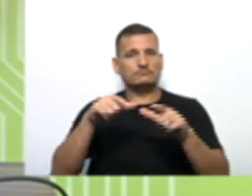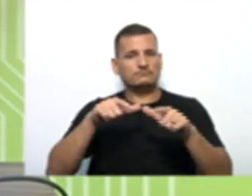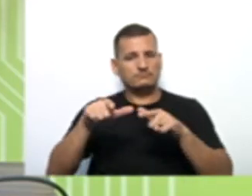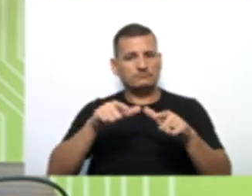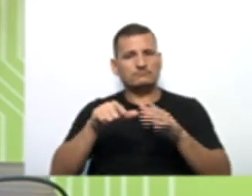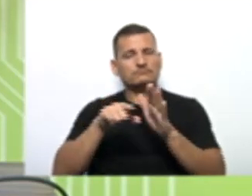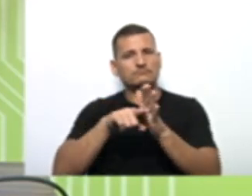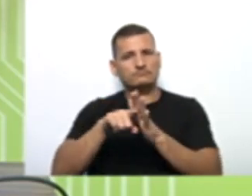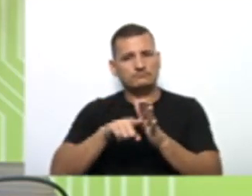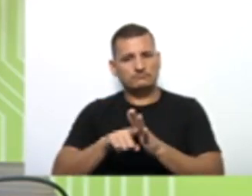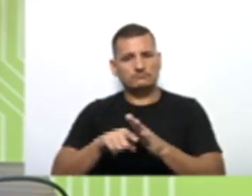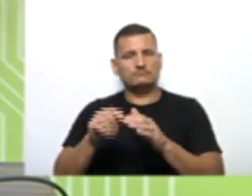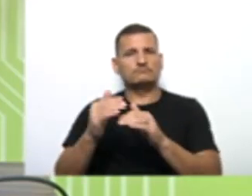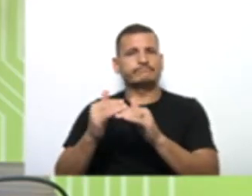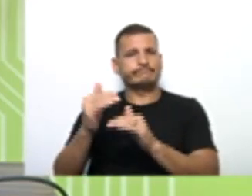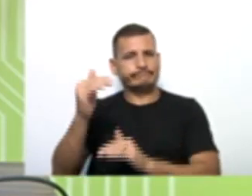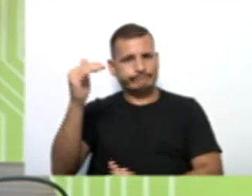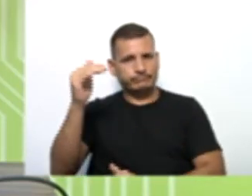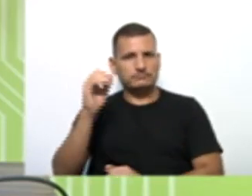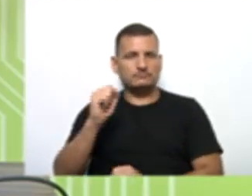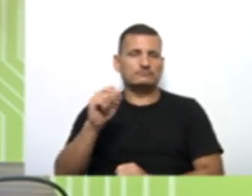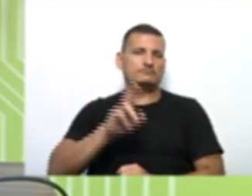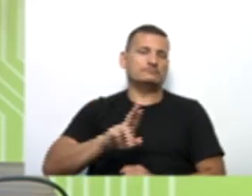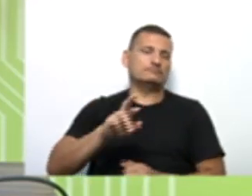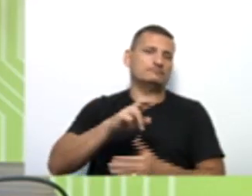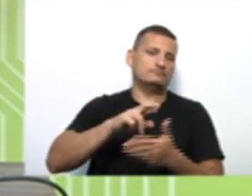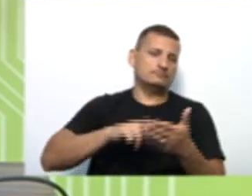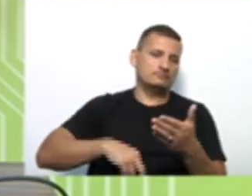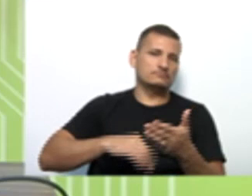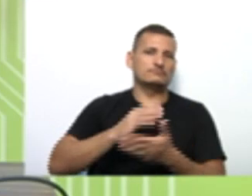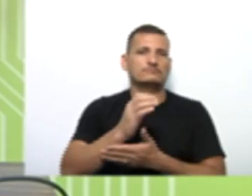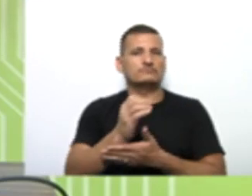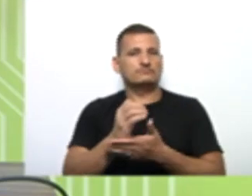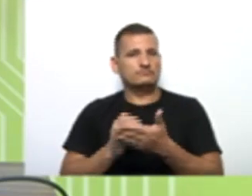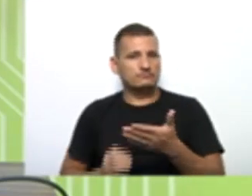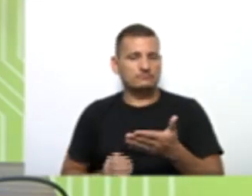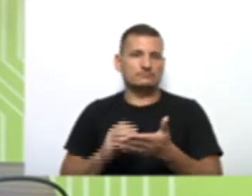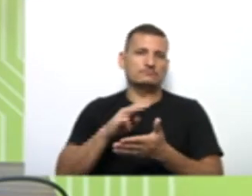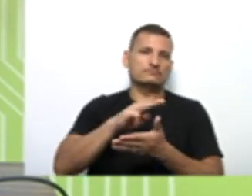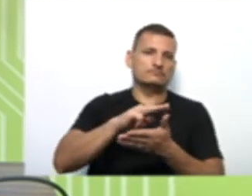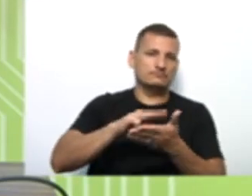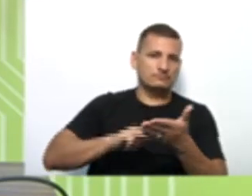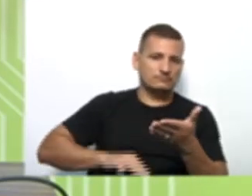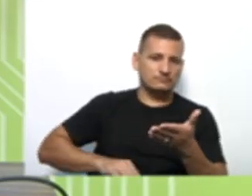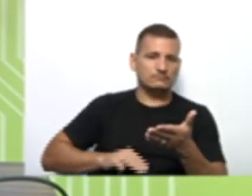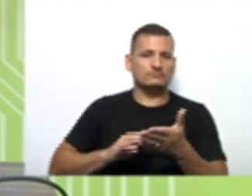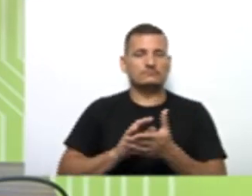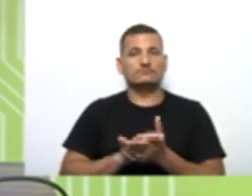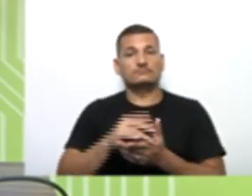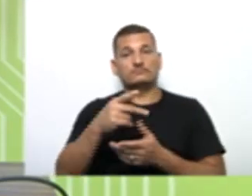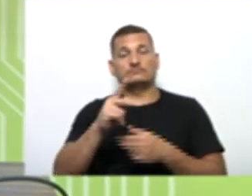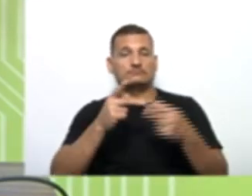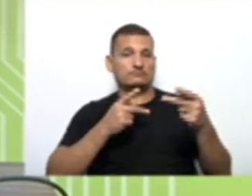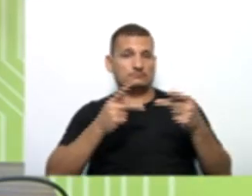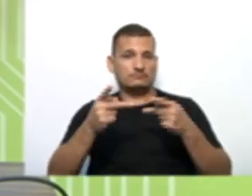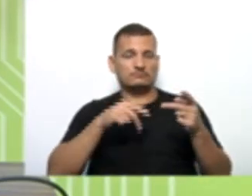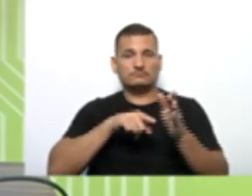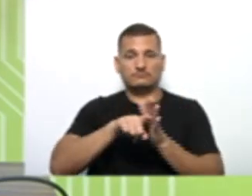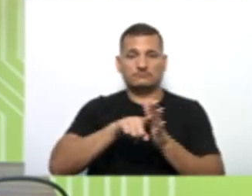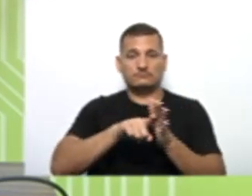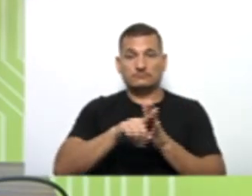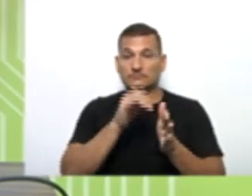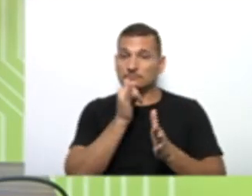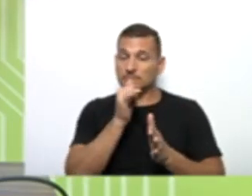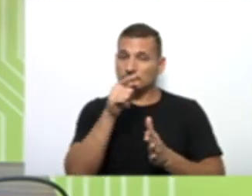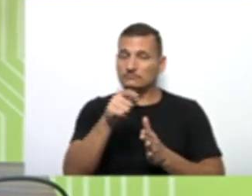mais robusto. Isso você pode usar num relatório, num ofício, num memorando, no seu projeto de pesquisa, se você